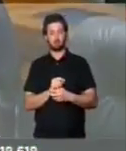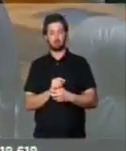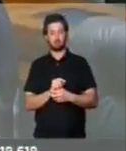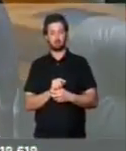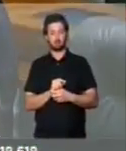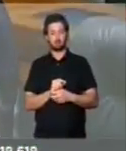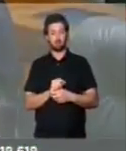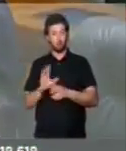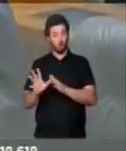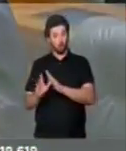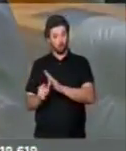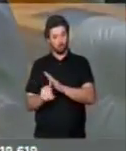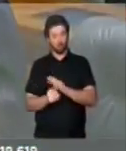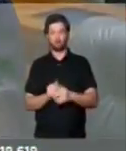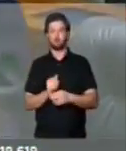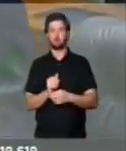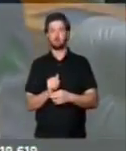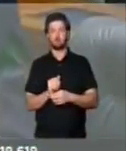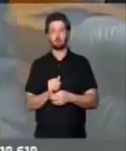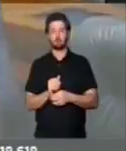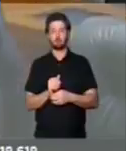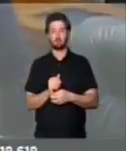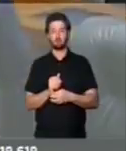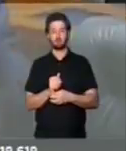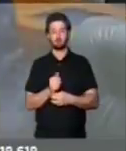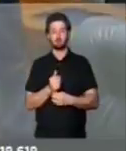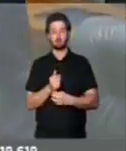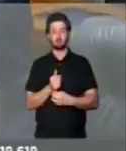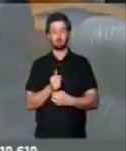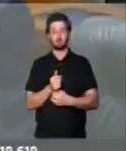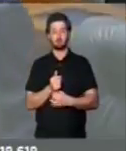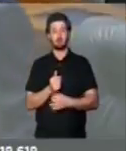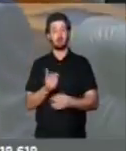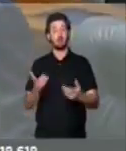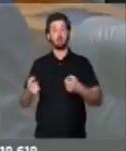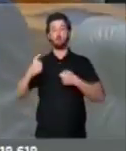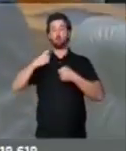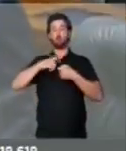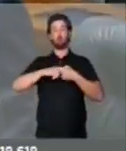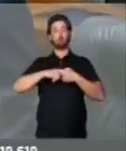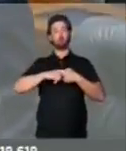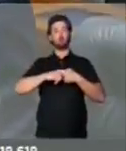na cumbuca, roubando, eles agora voltam à sua antiga